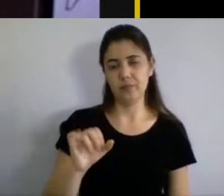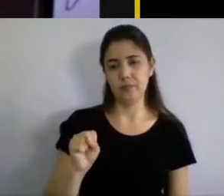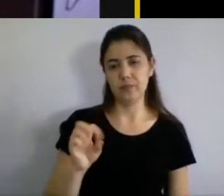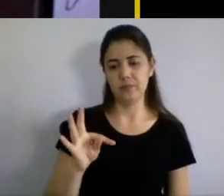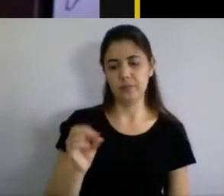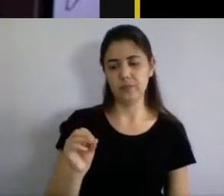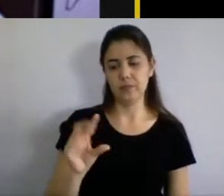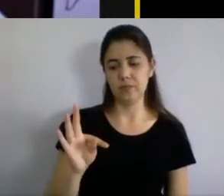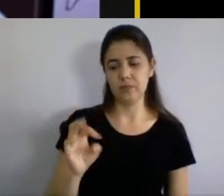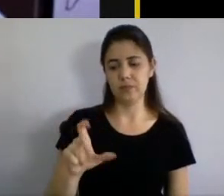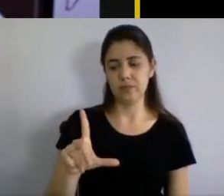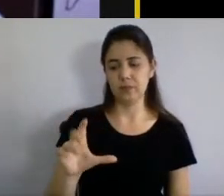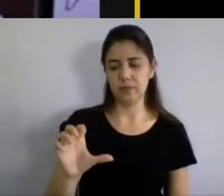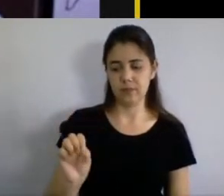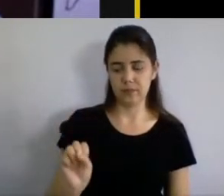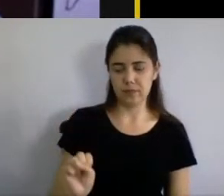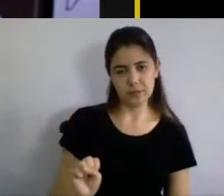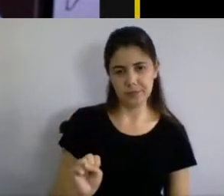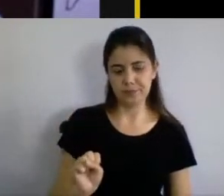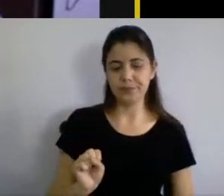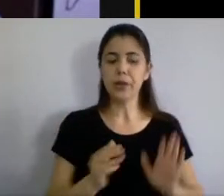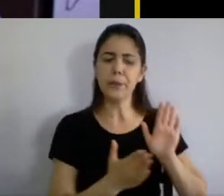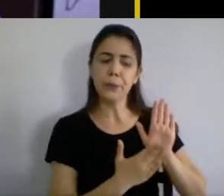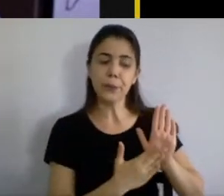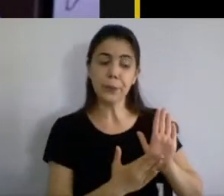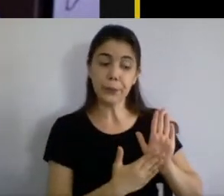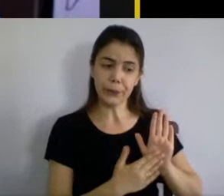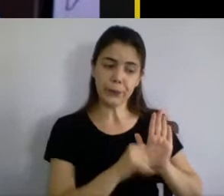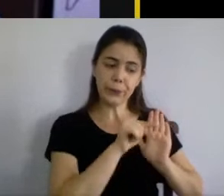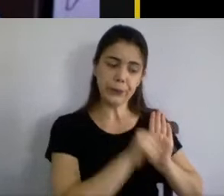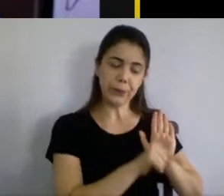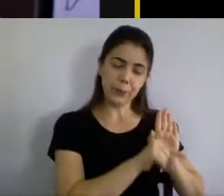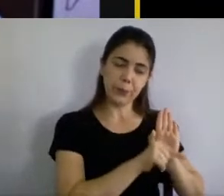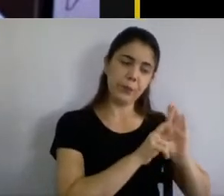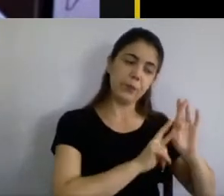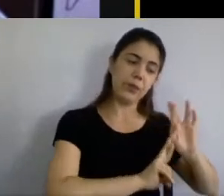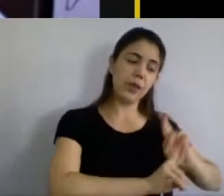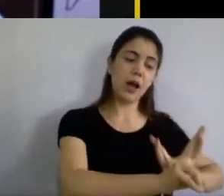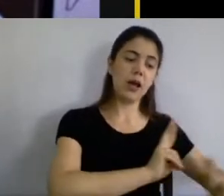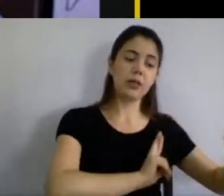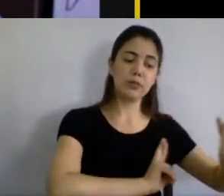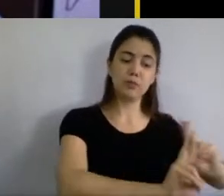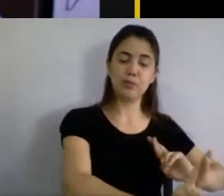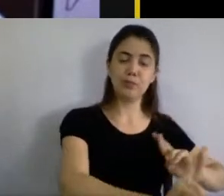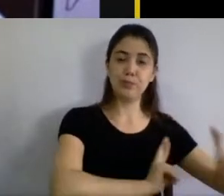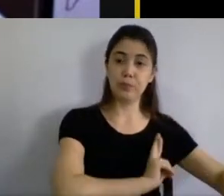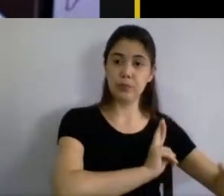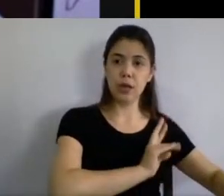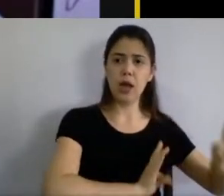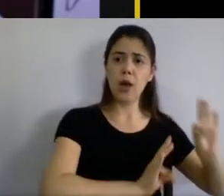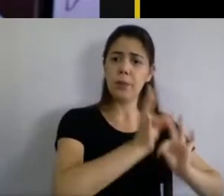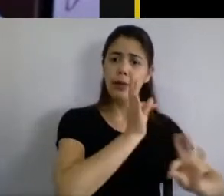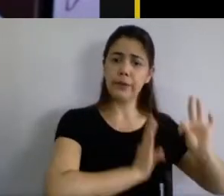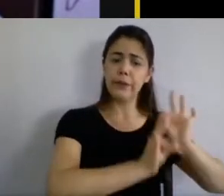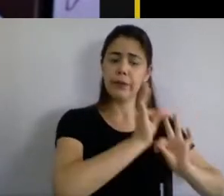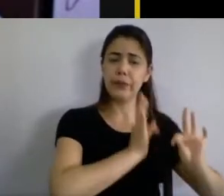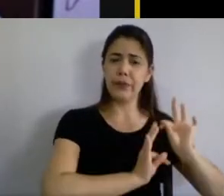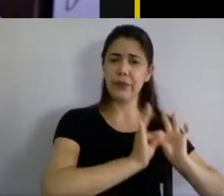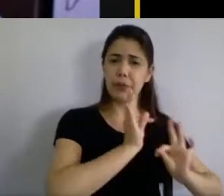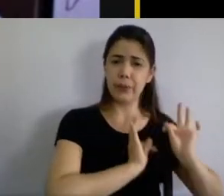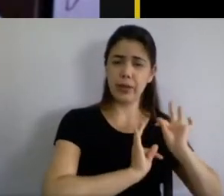é uma técnica que permite a gente ver e perceber, e ele